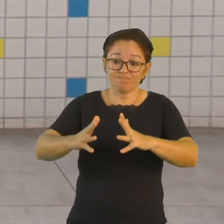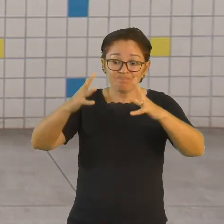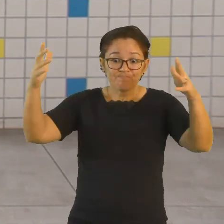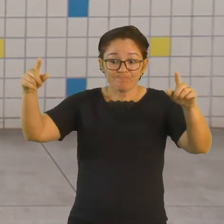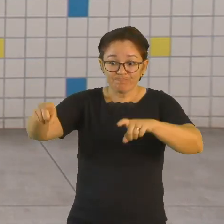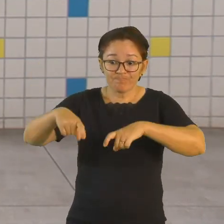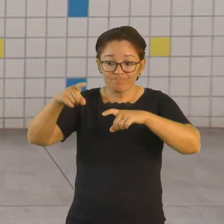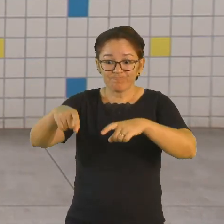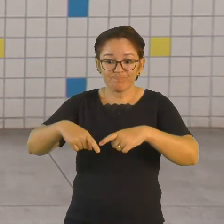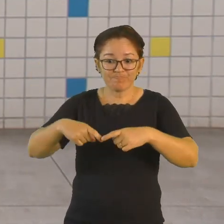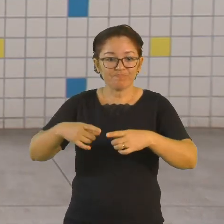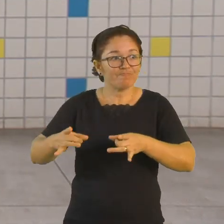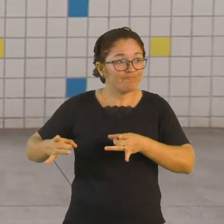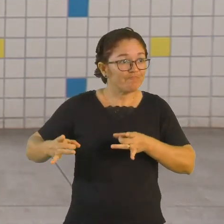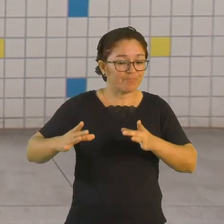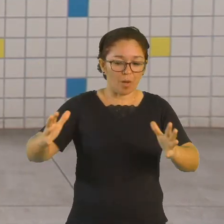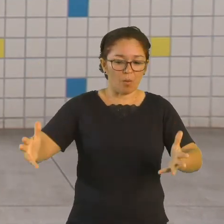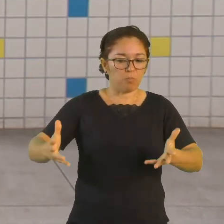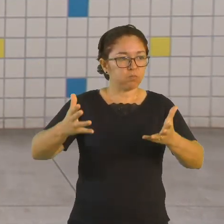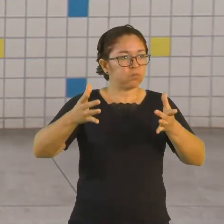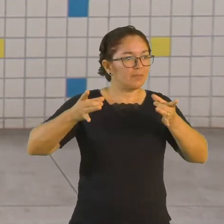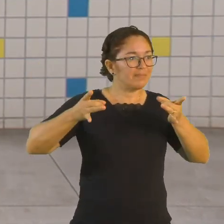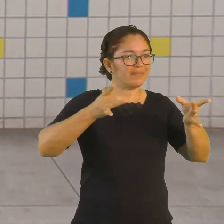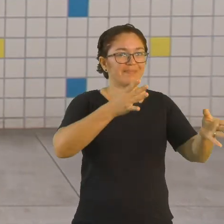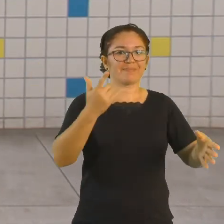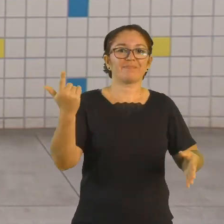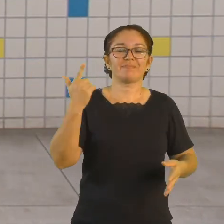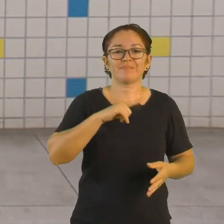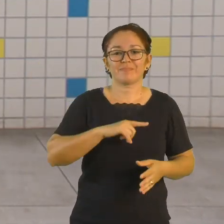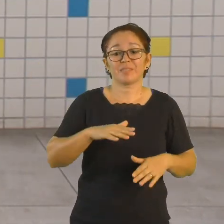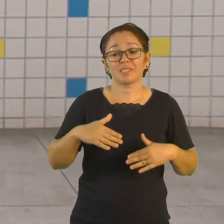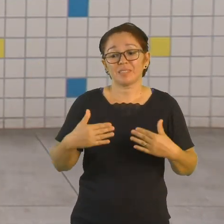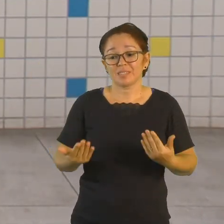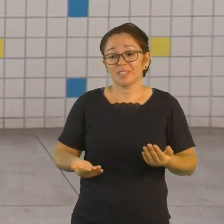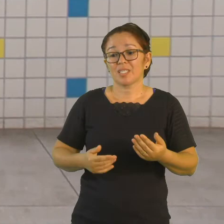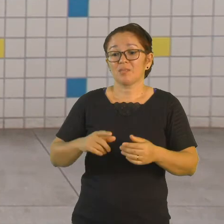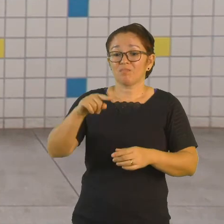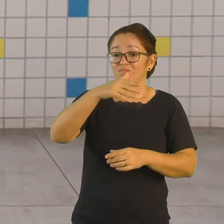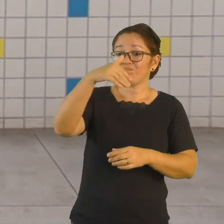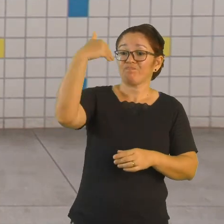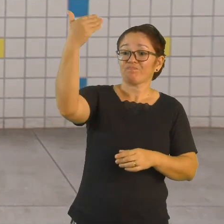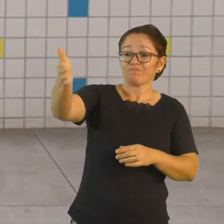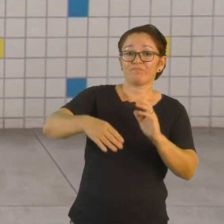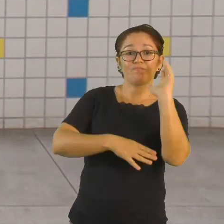fronteira agrícola existe o quê? O desmatamento